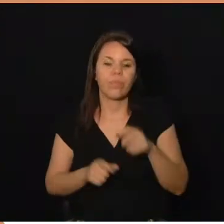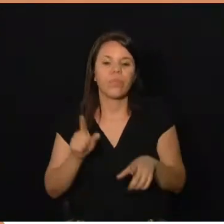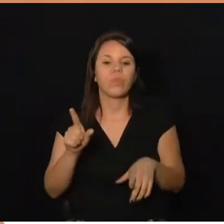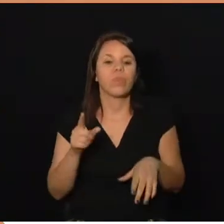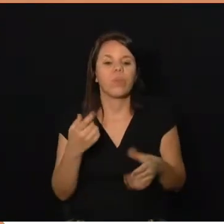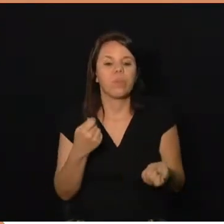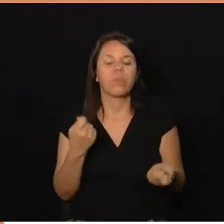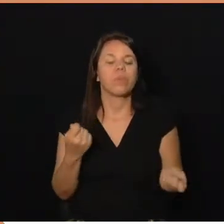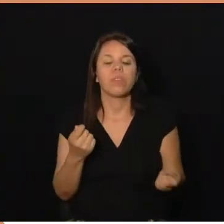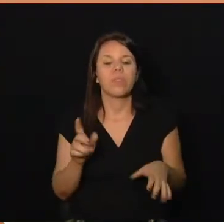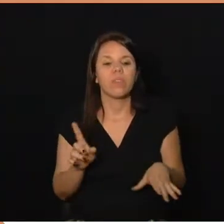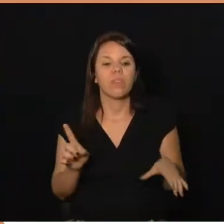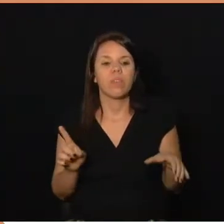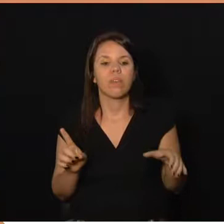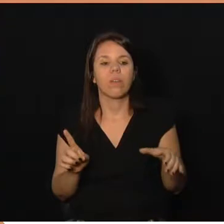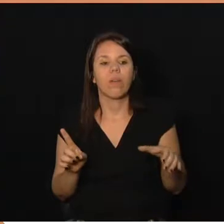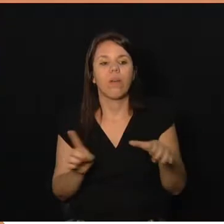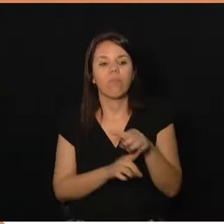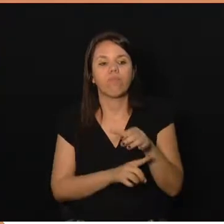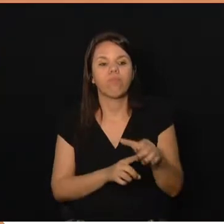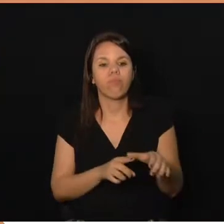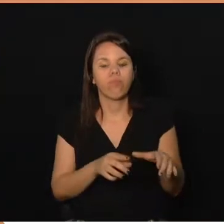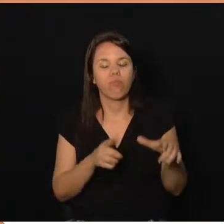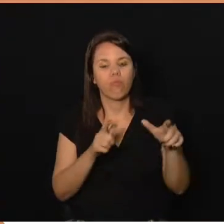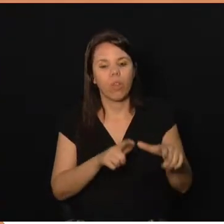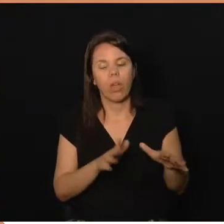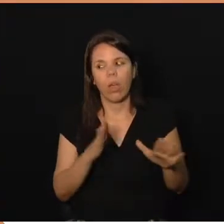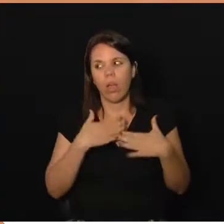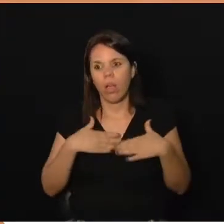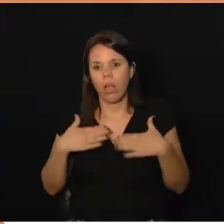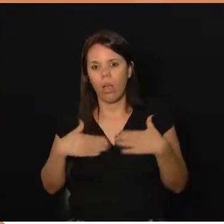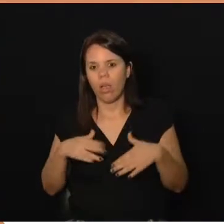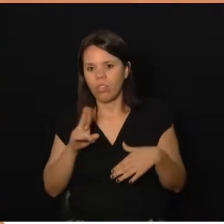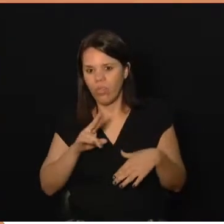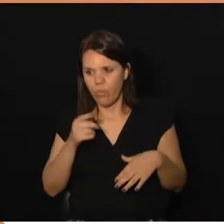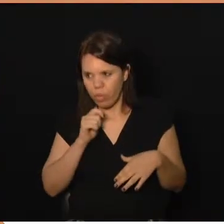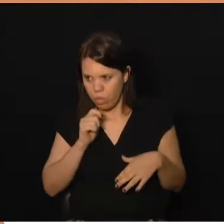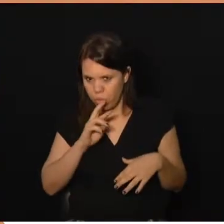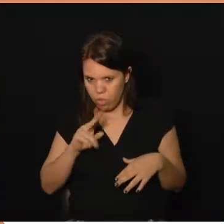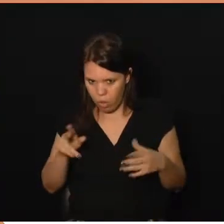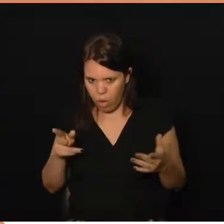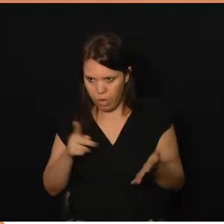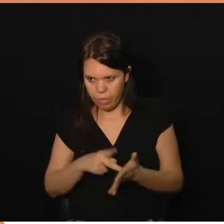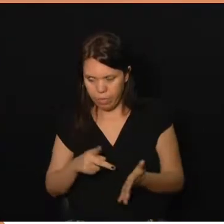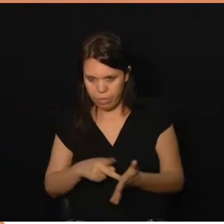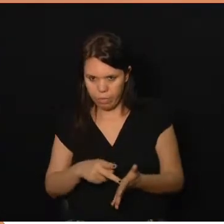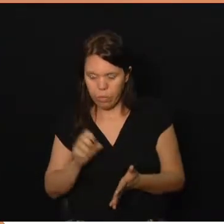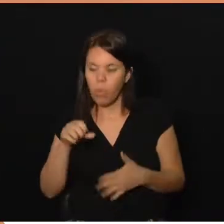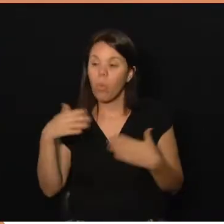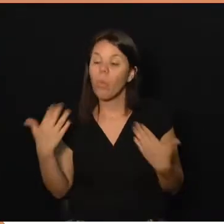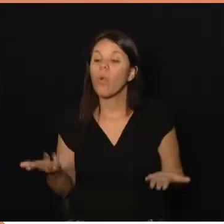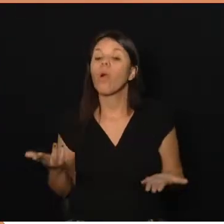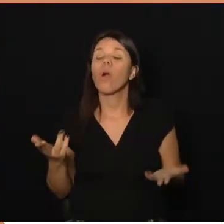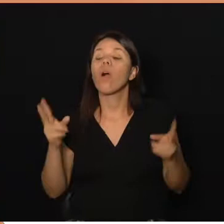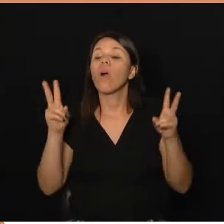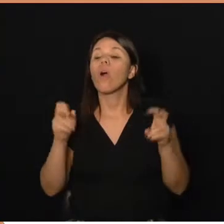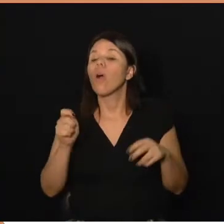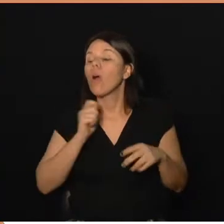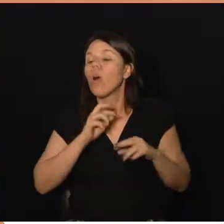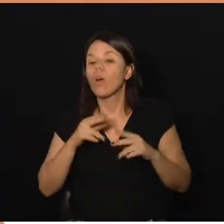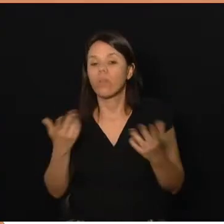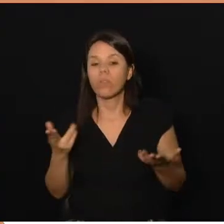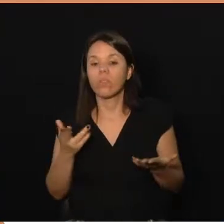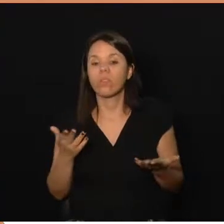tenho que internar meu filho. Mas calma, seu filho está usando droga? Qual droga ele está usando?